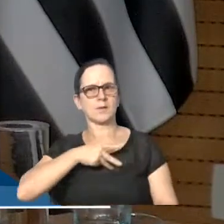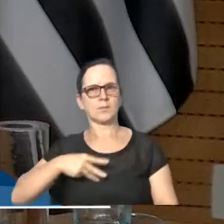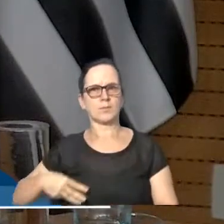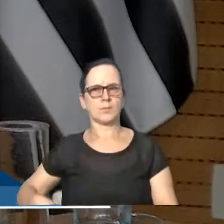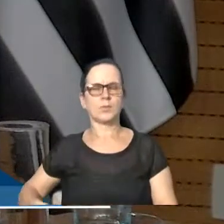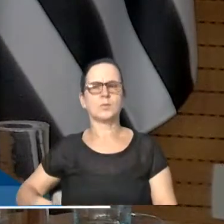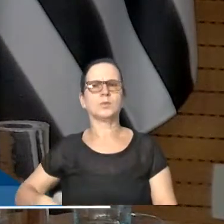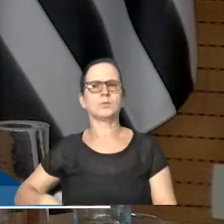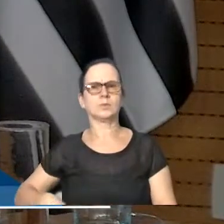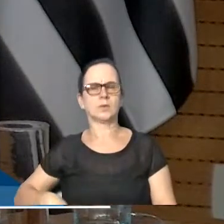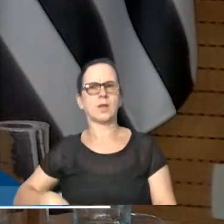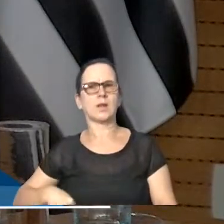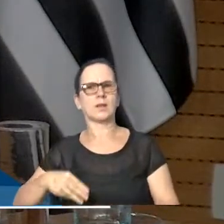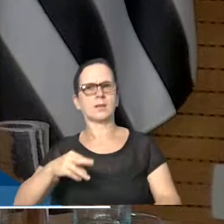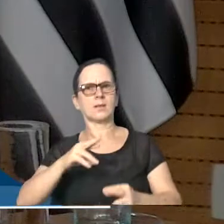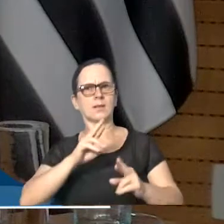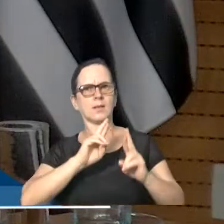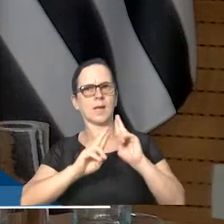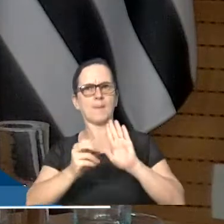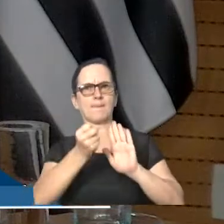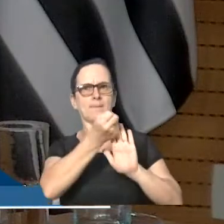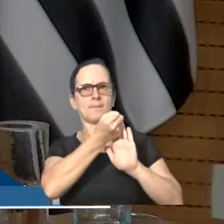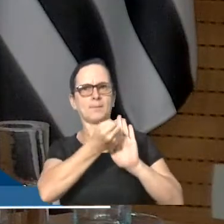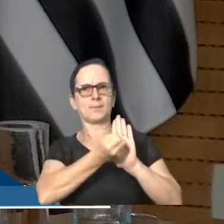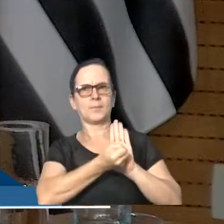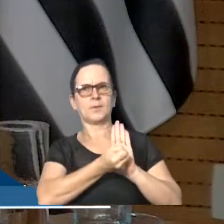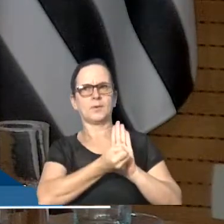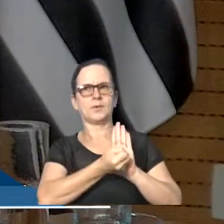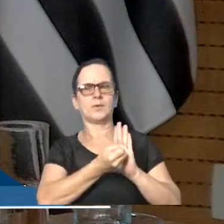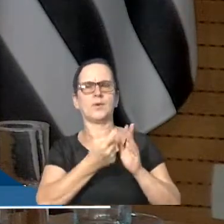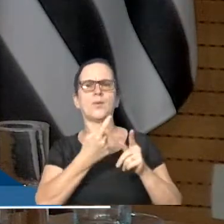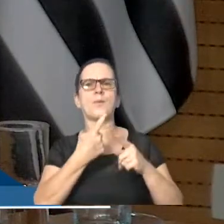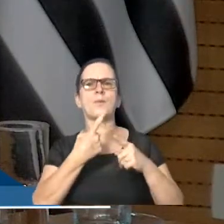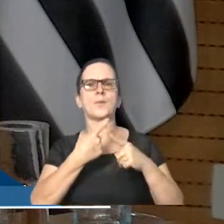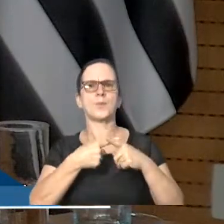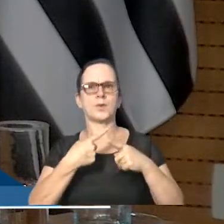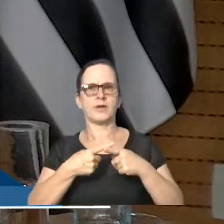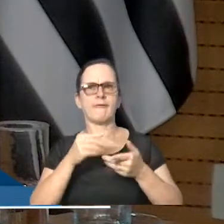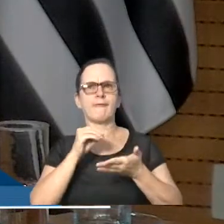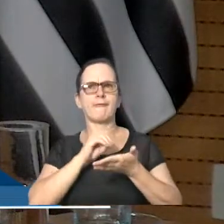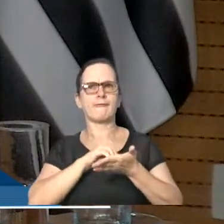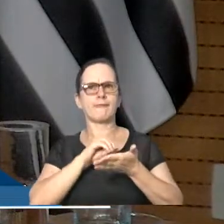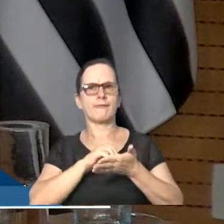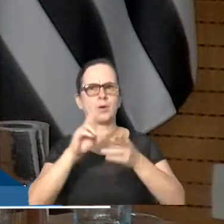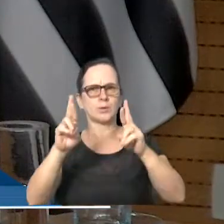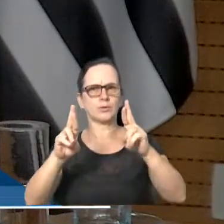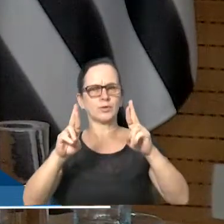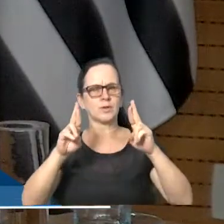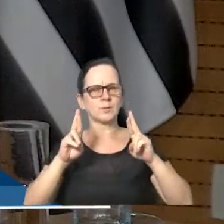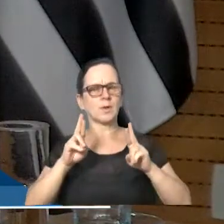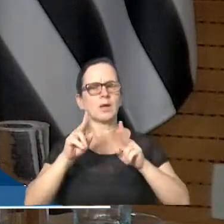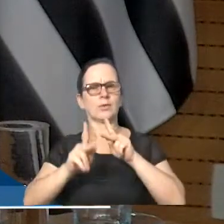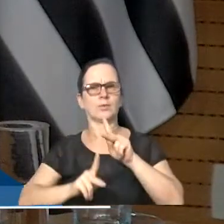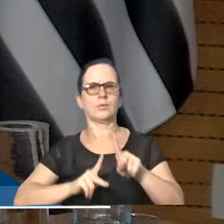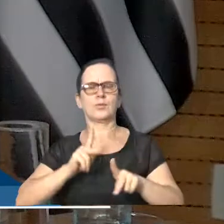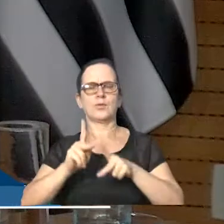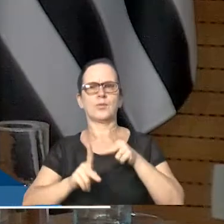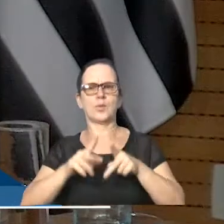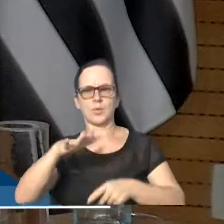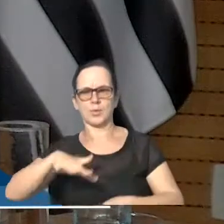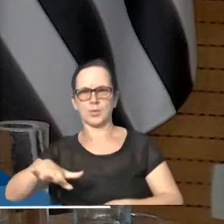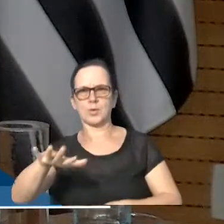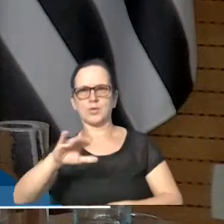denúncia. Sim, por quê? Porque a falta de respeito com a população, não somente do bairro do